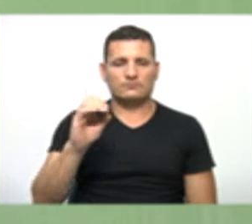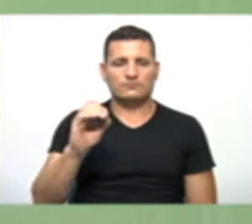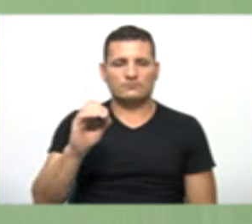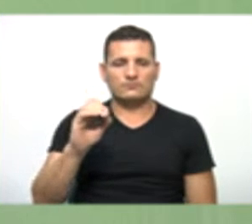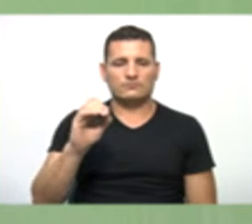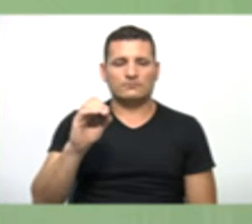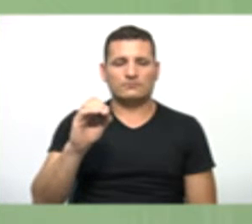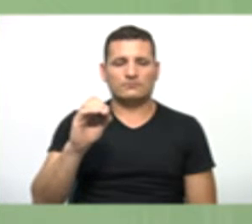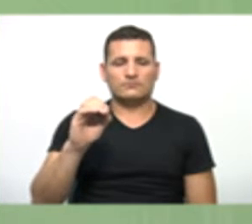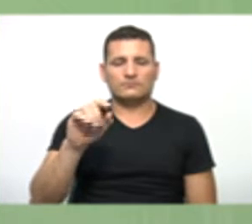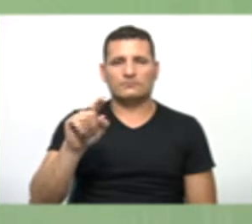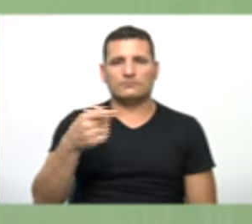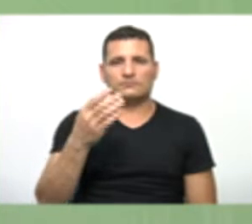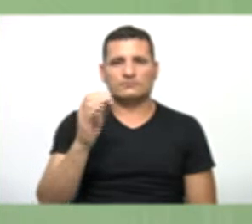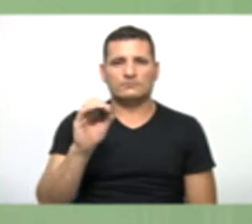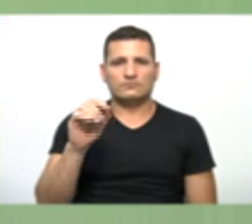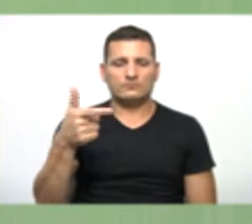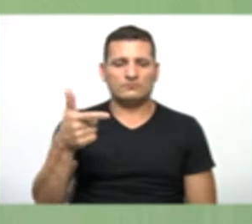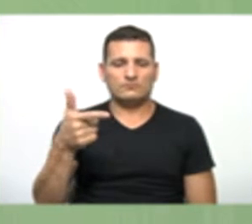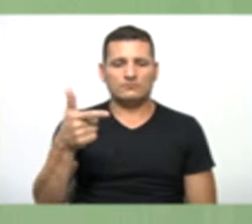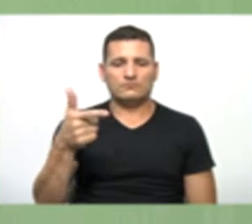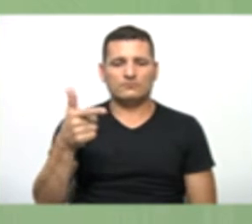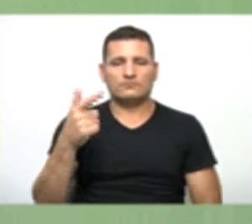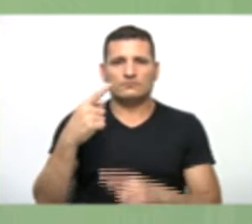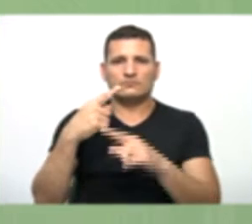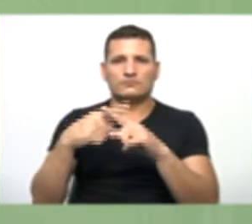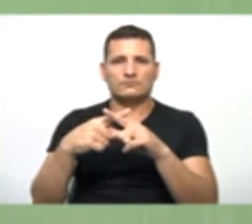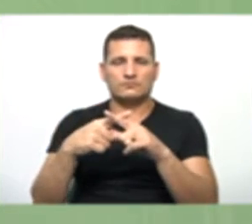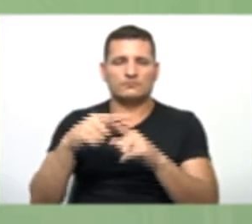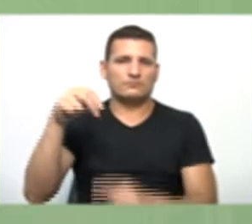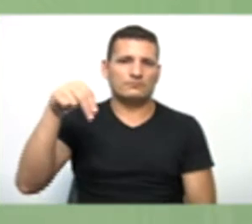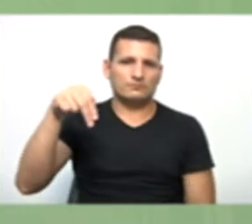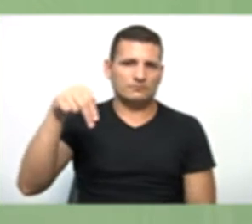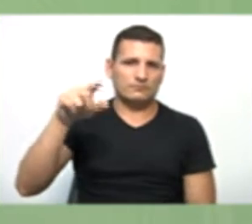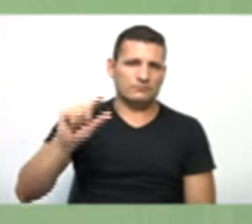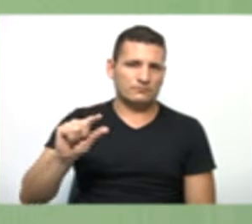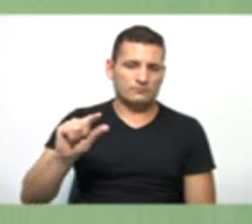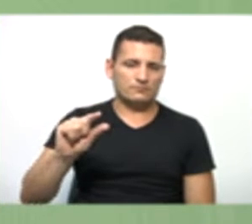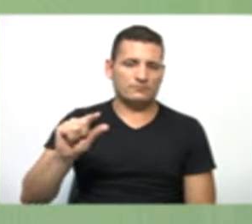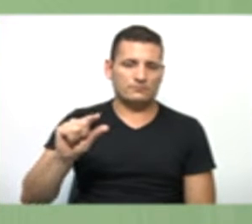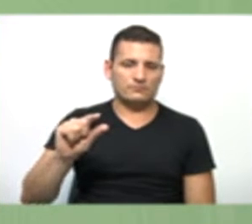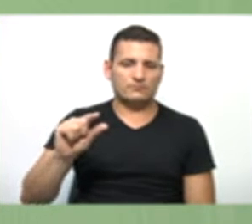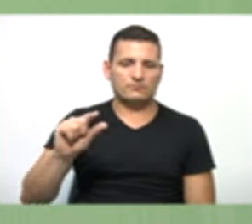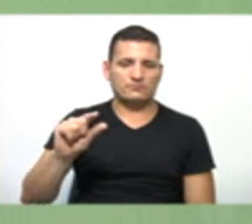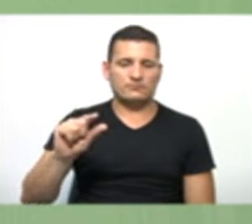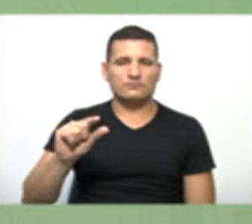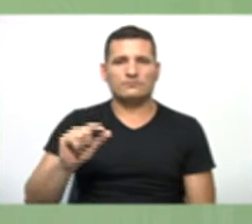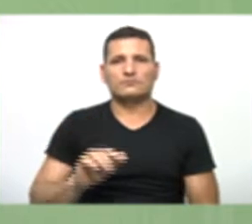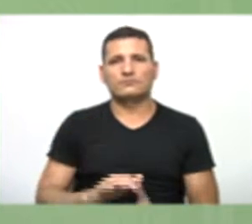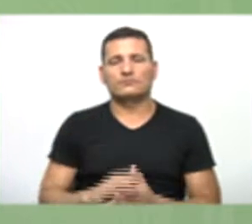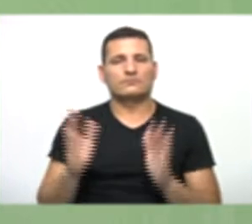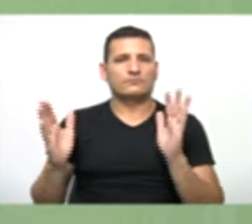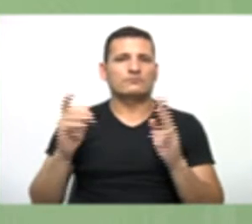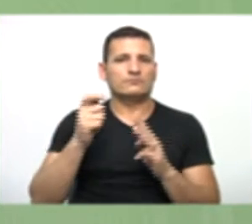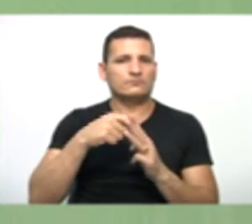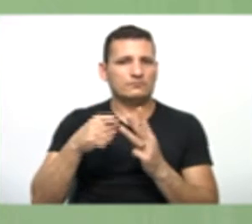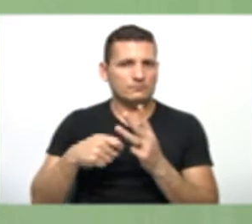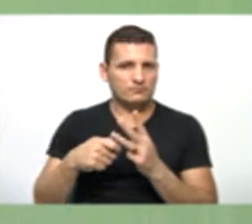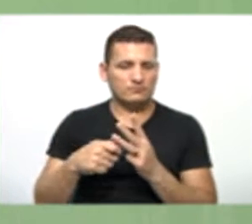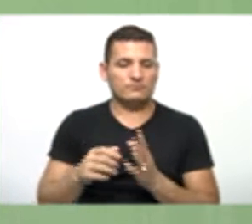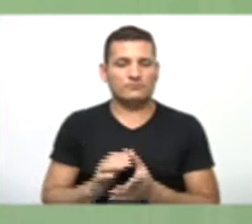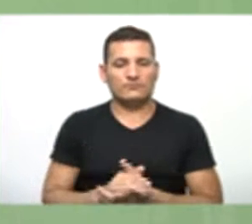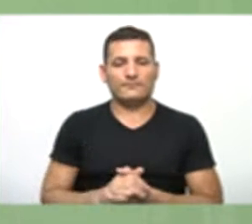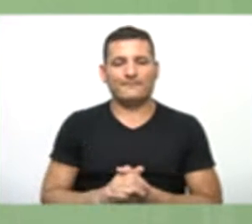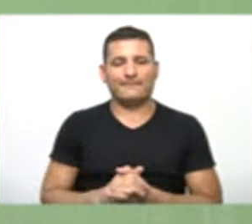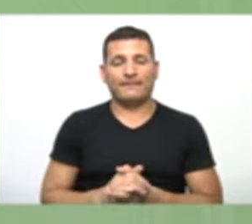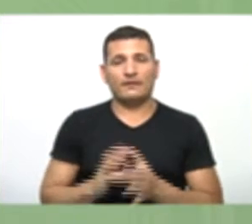0,02, vezes o nosso tempo, que é 3. E agora aqui é uma multiplicação de 3 fatores.